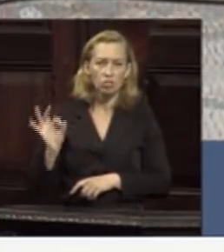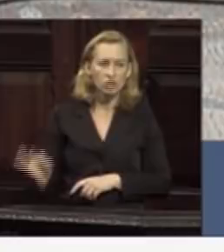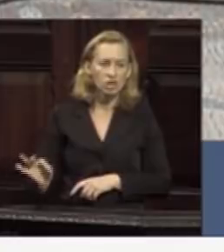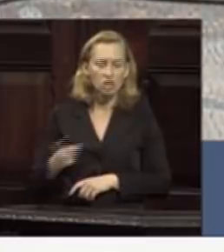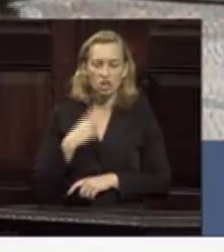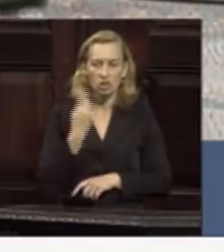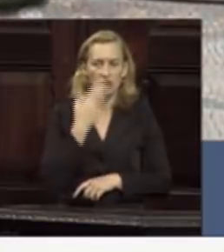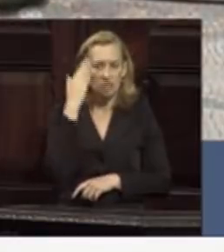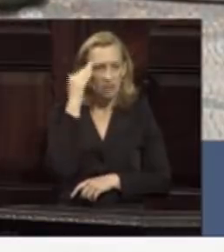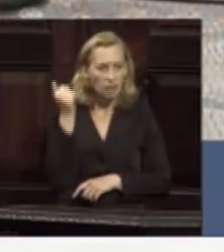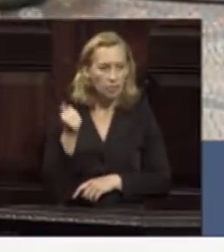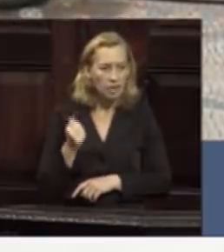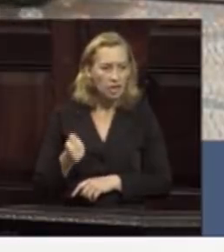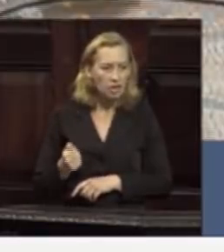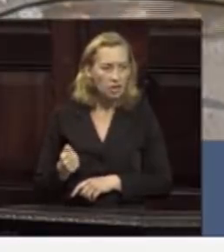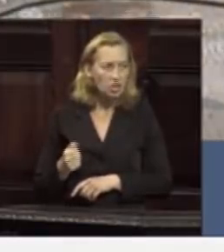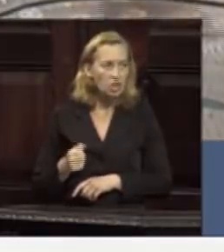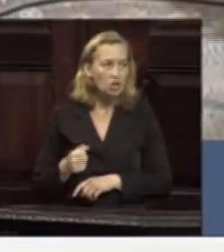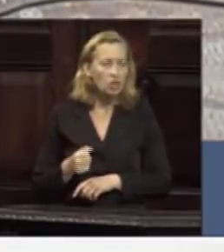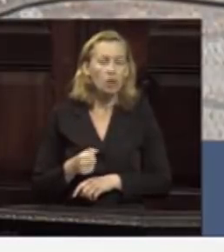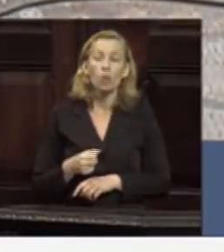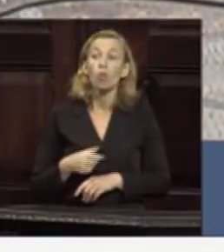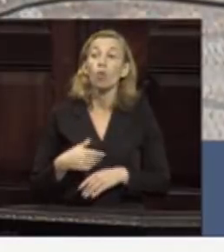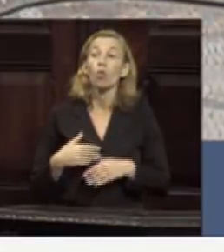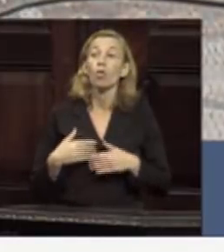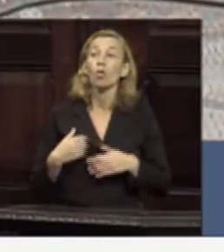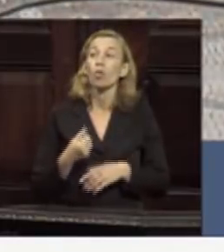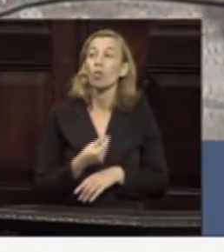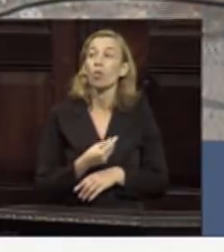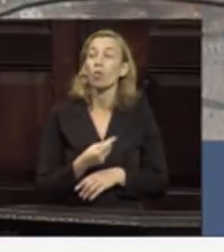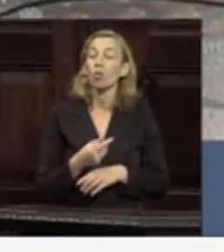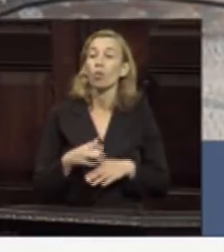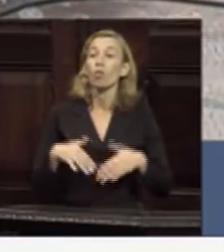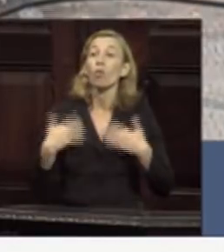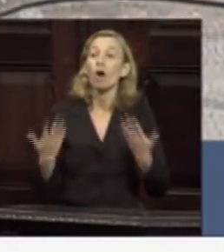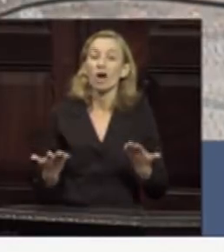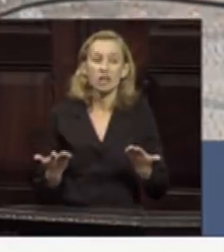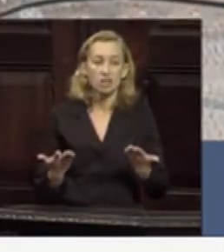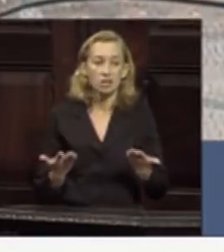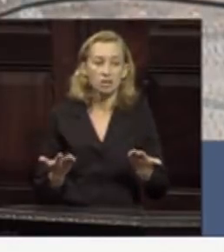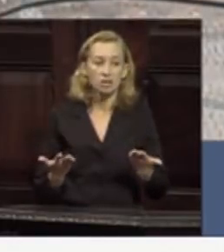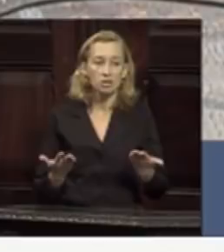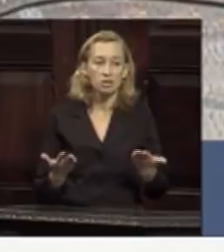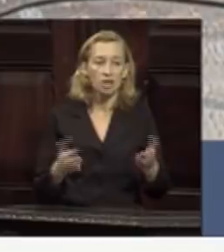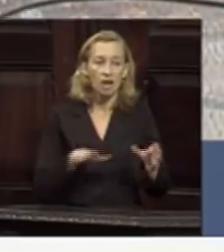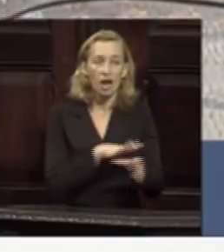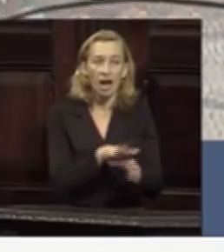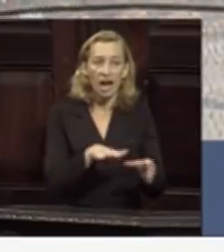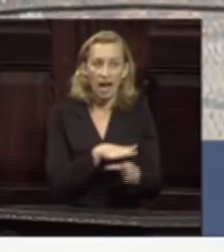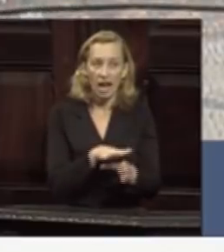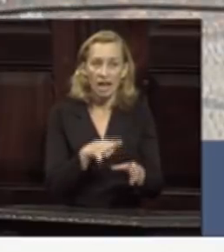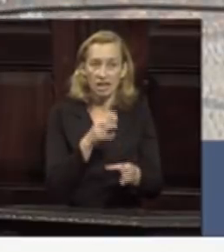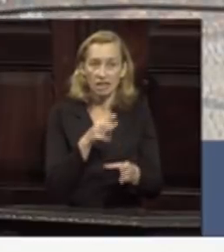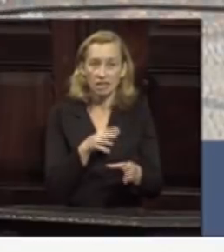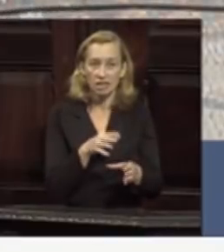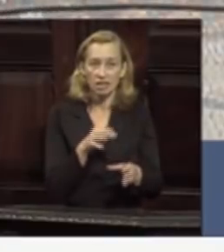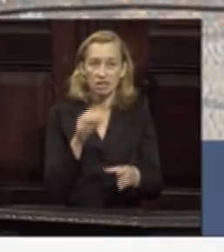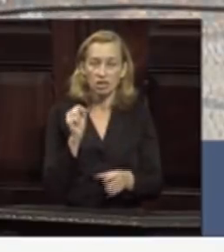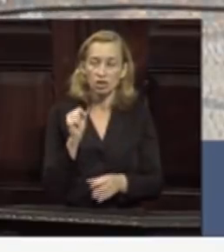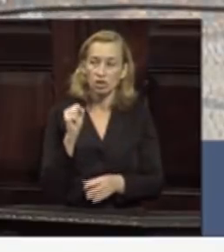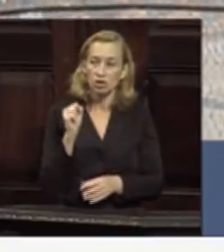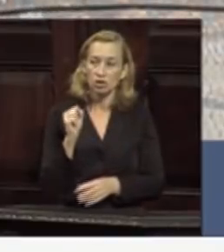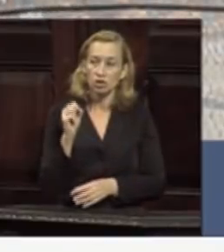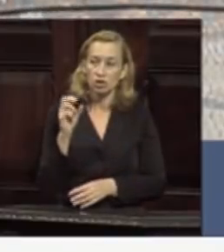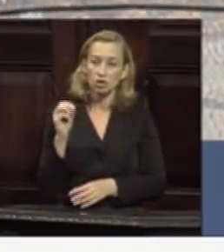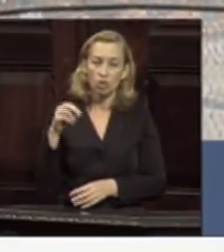obviamente, quais os setores que sonegam. Então, mas a Comissão Parlamentar de Inquérito,